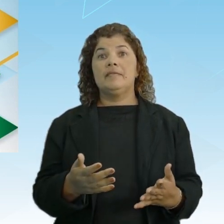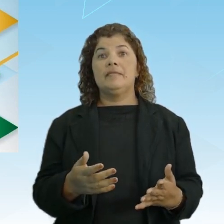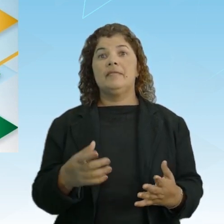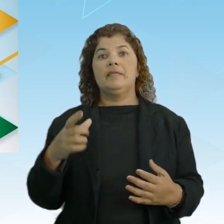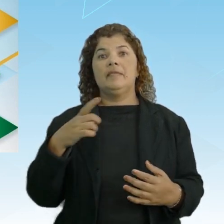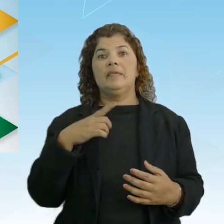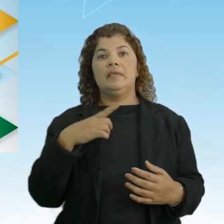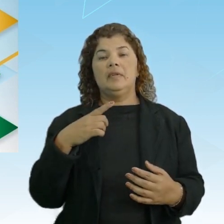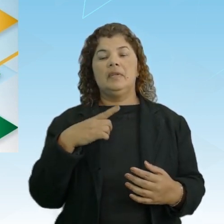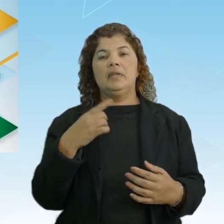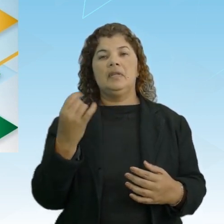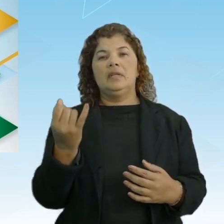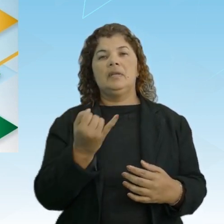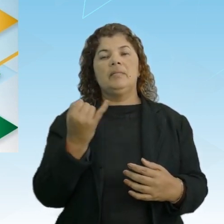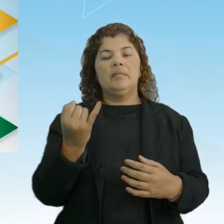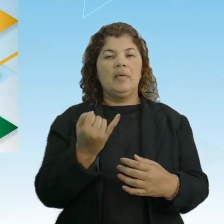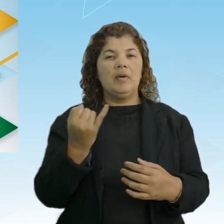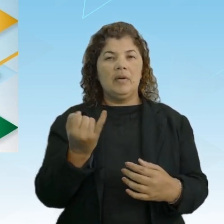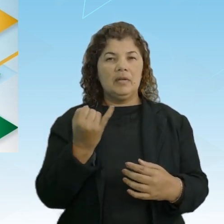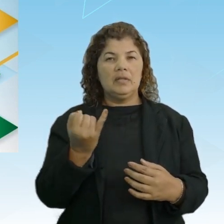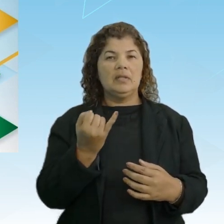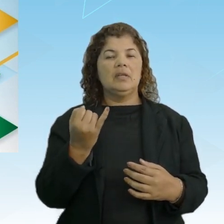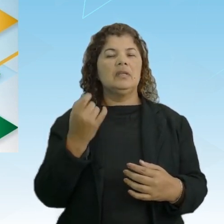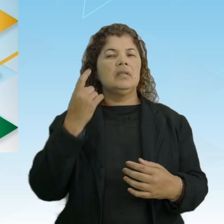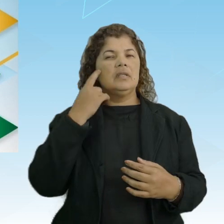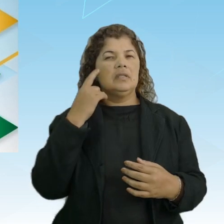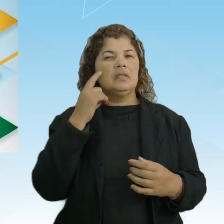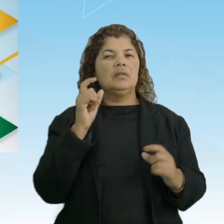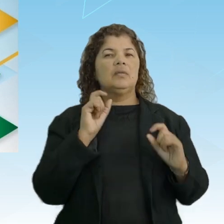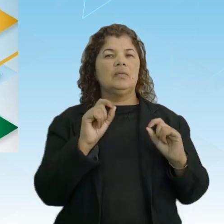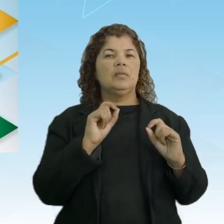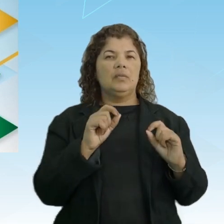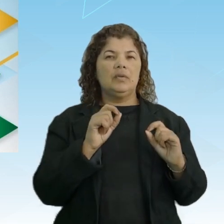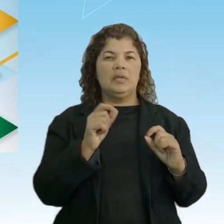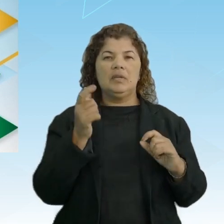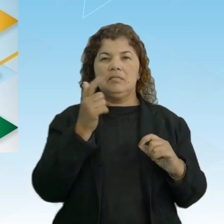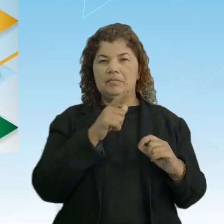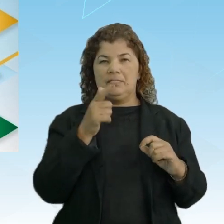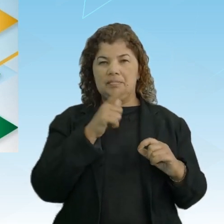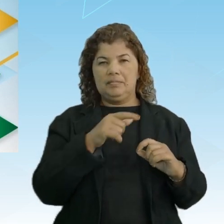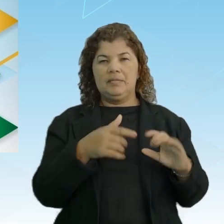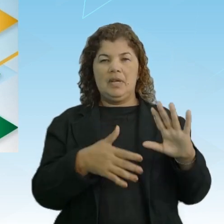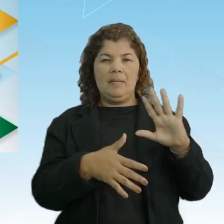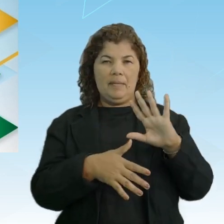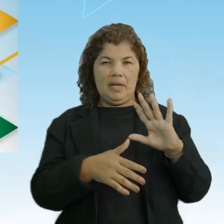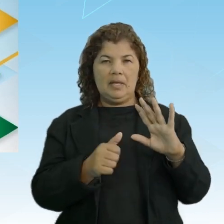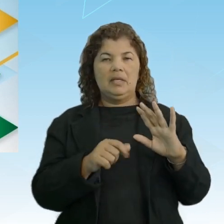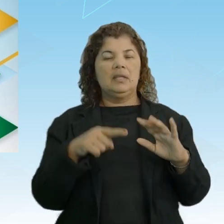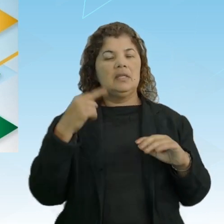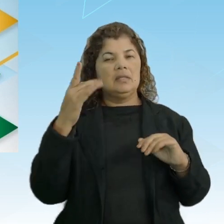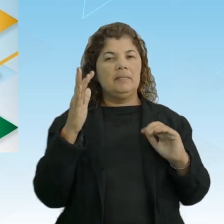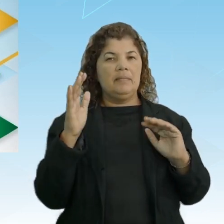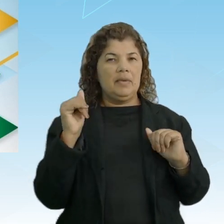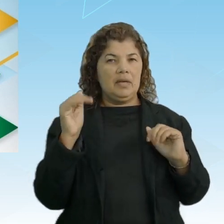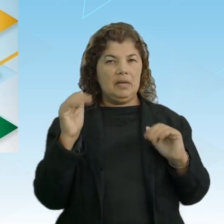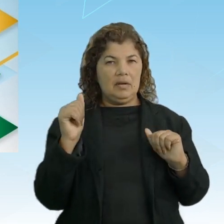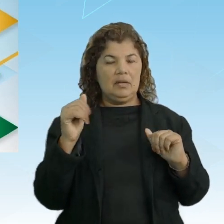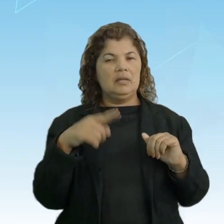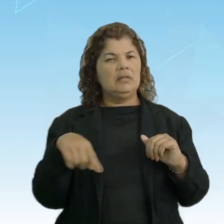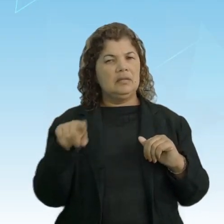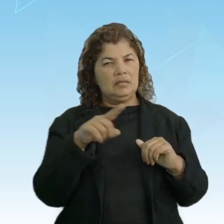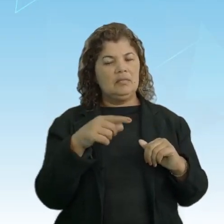referência muito interessante do Daniel Neves, né? Conquista da América Espanhola, Brasil Escola, né? Para vocês